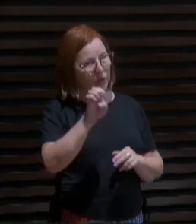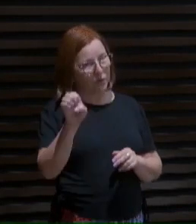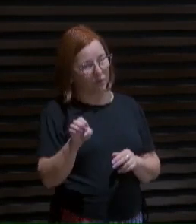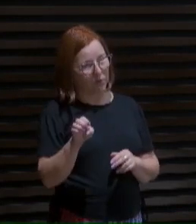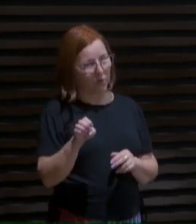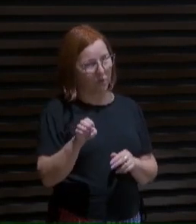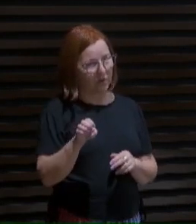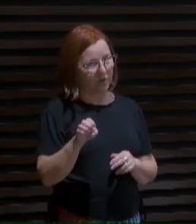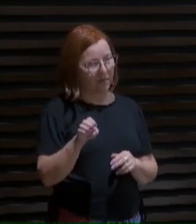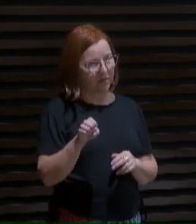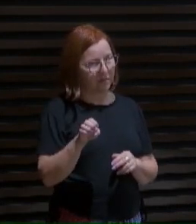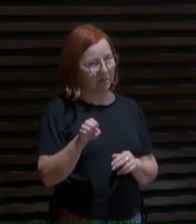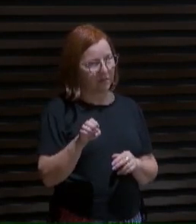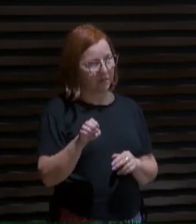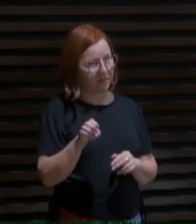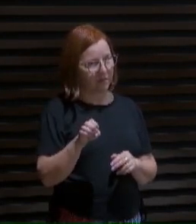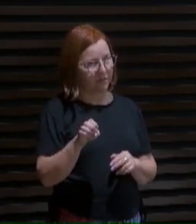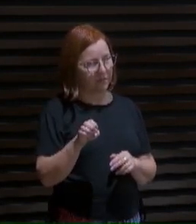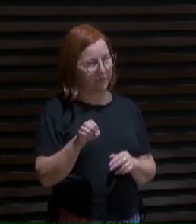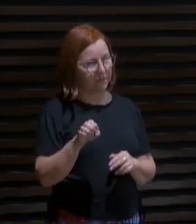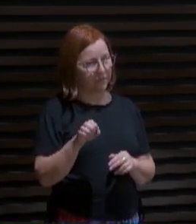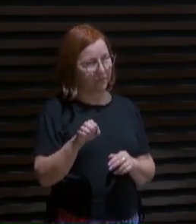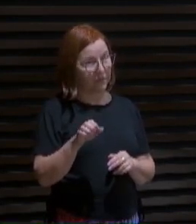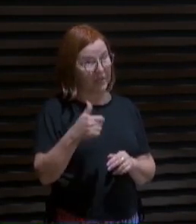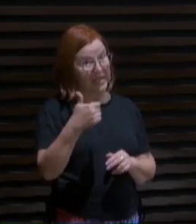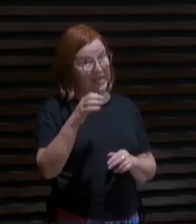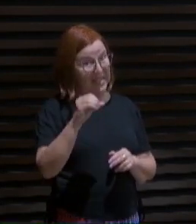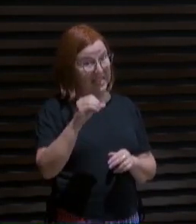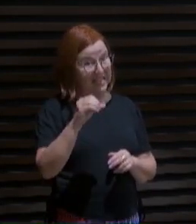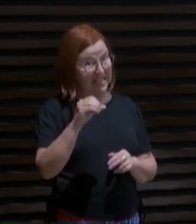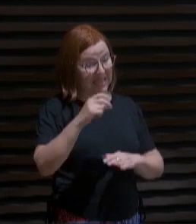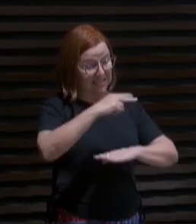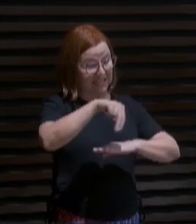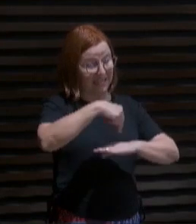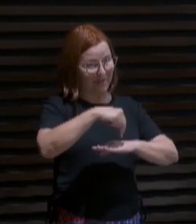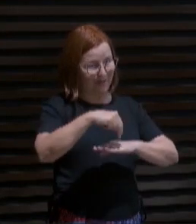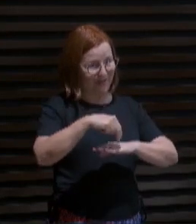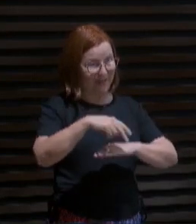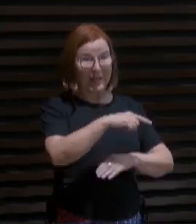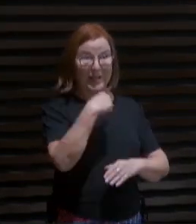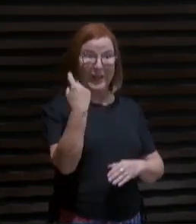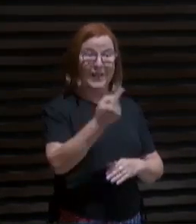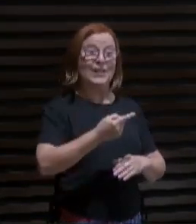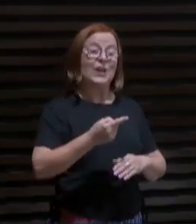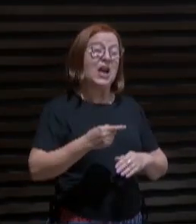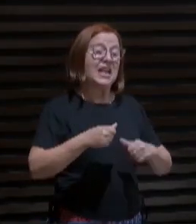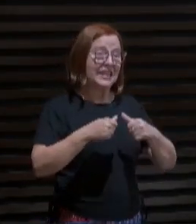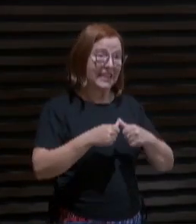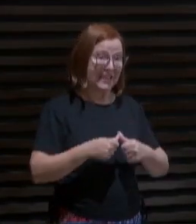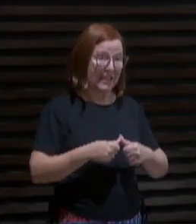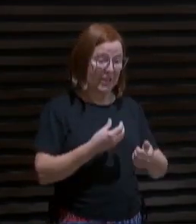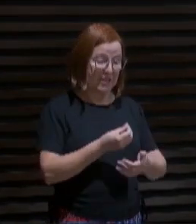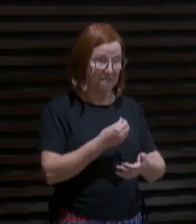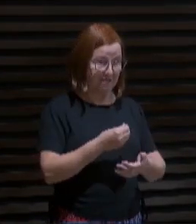dos tempos dos 10 das supernações, que nós já estamos bem adiantados. Então aqui